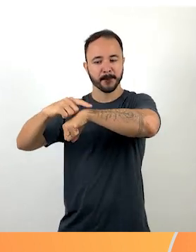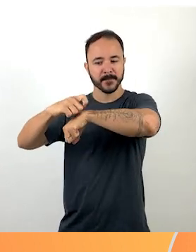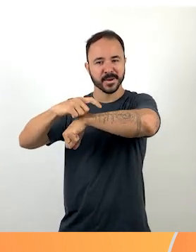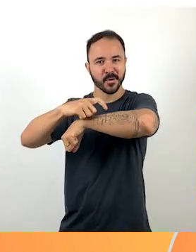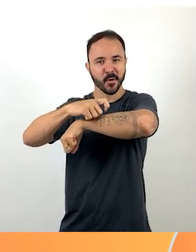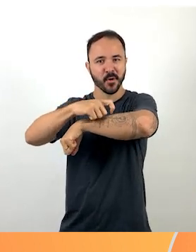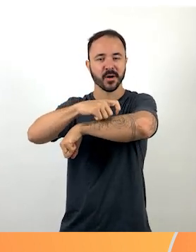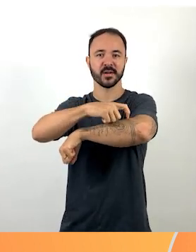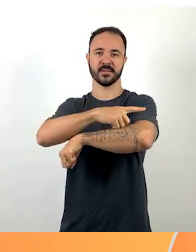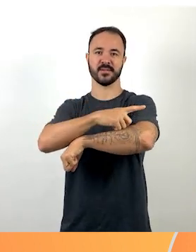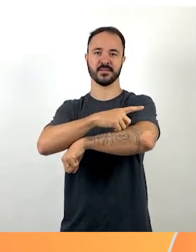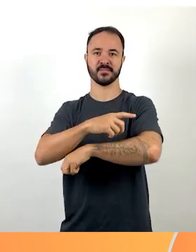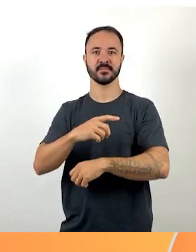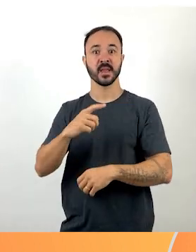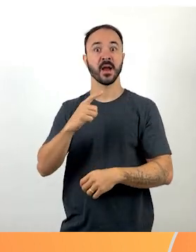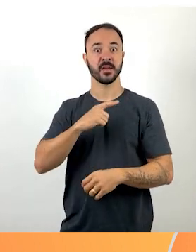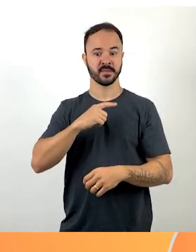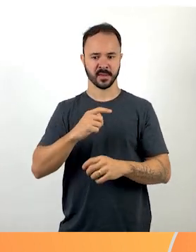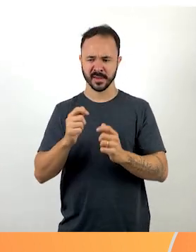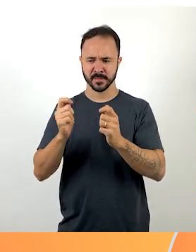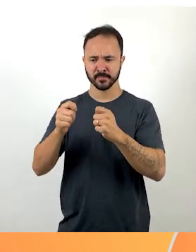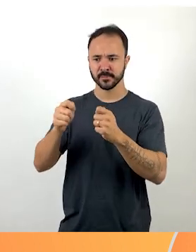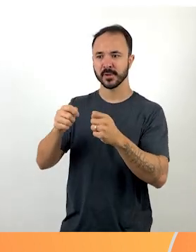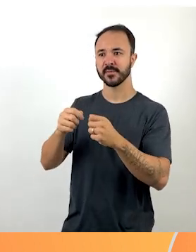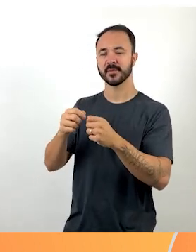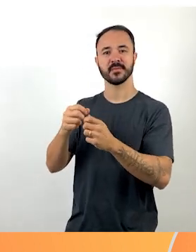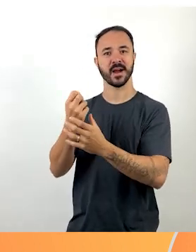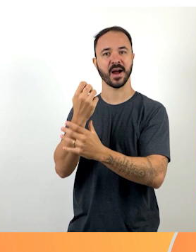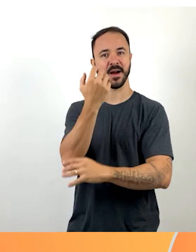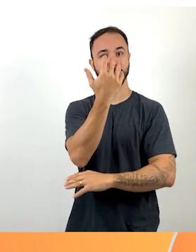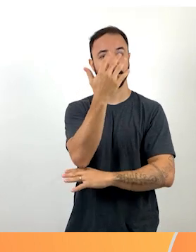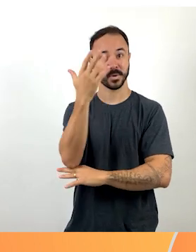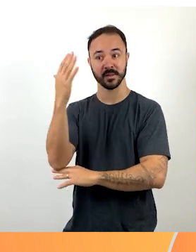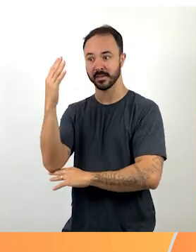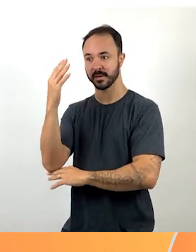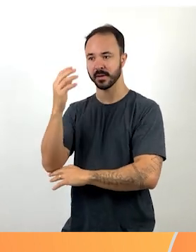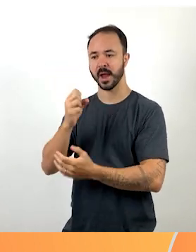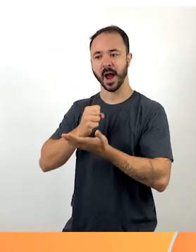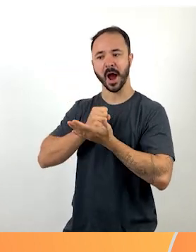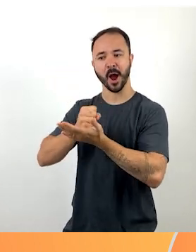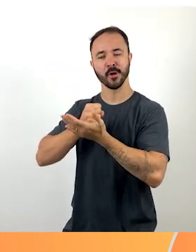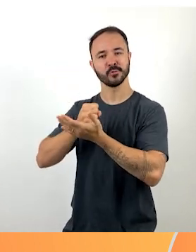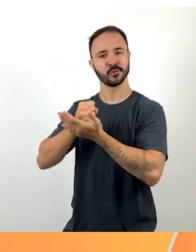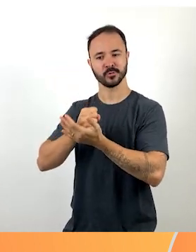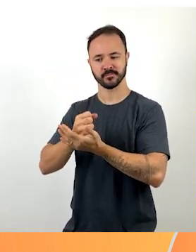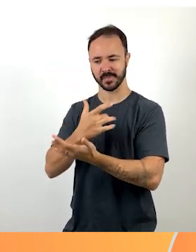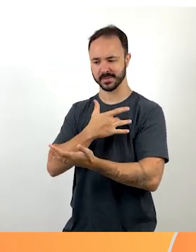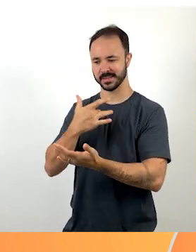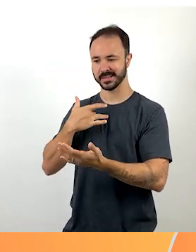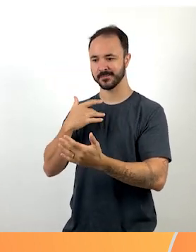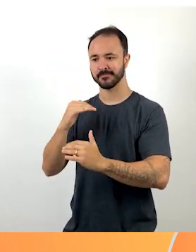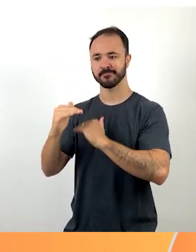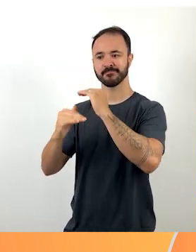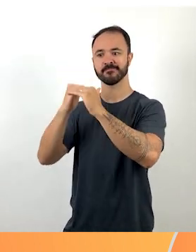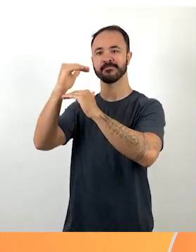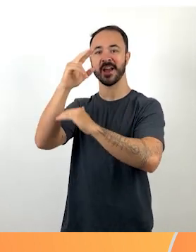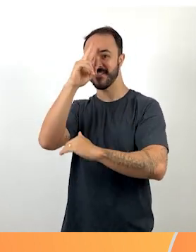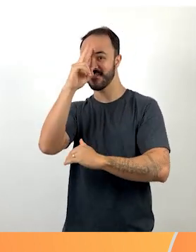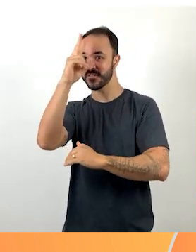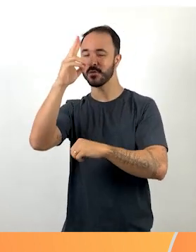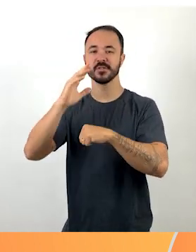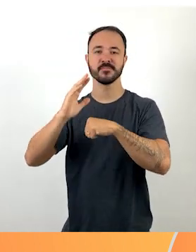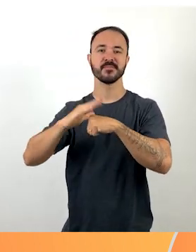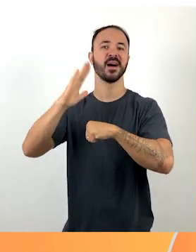metabolismo o que chamamos de humus, que é a partir do processo de digestão. Esse humus é degradado por micro-organismos e é